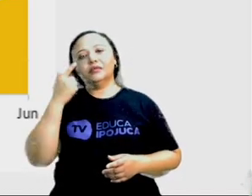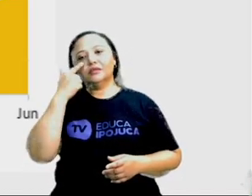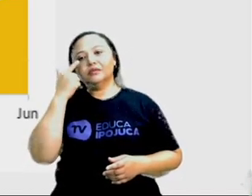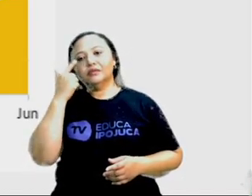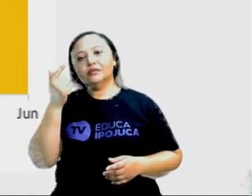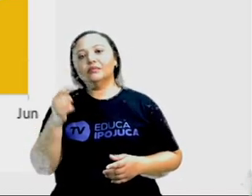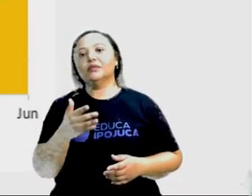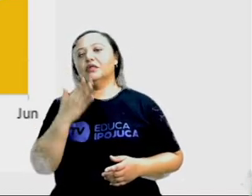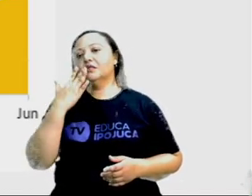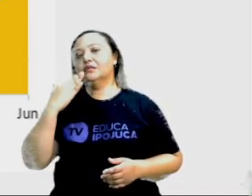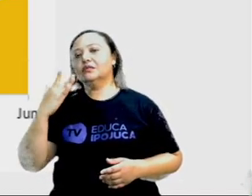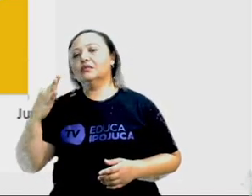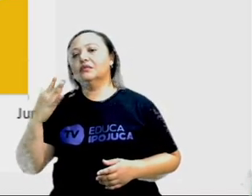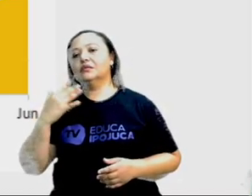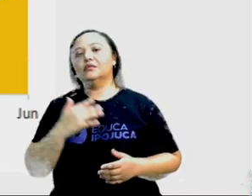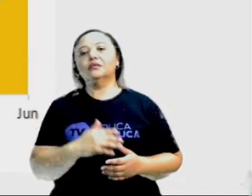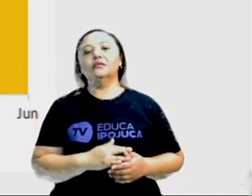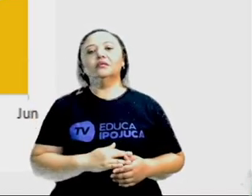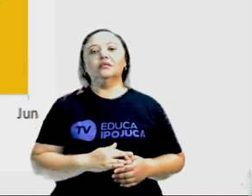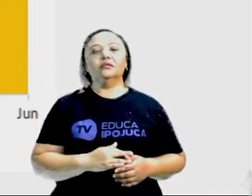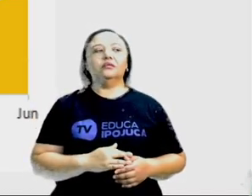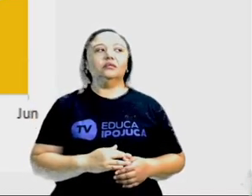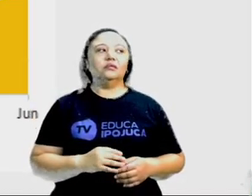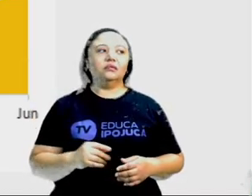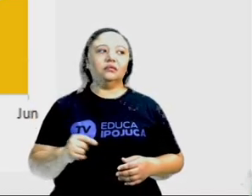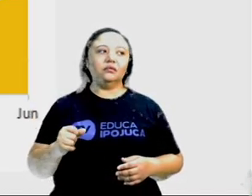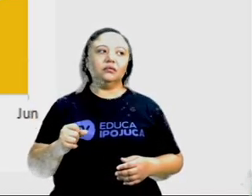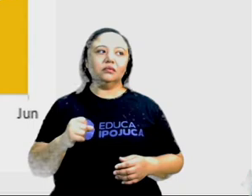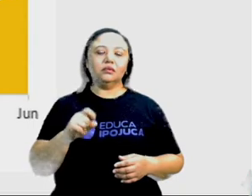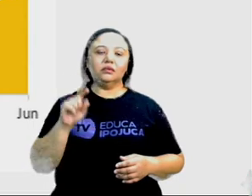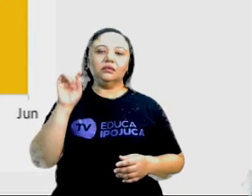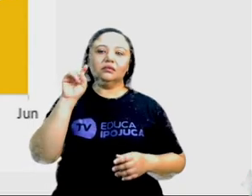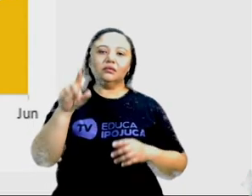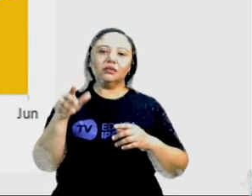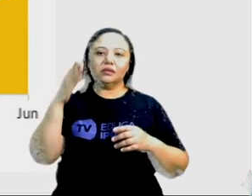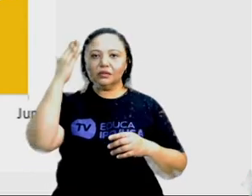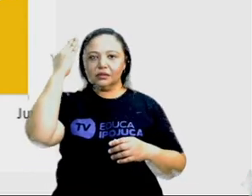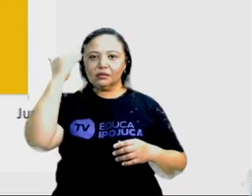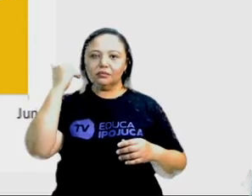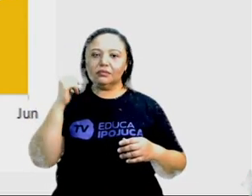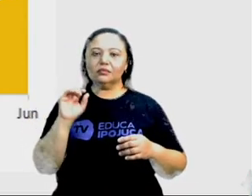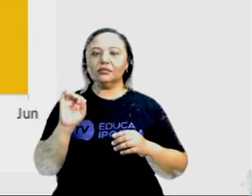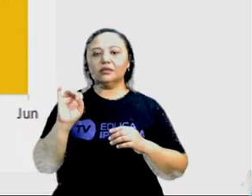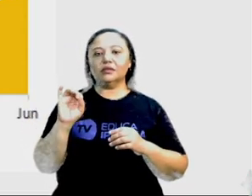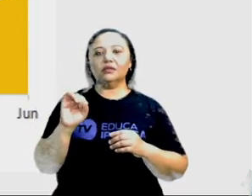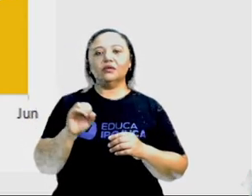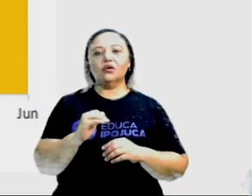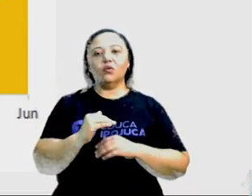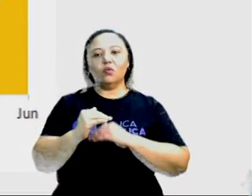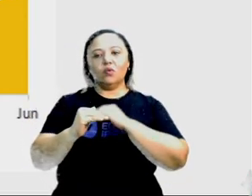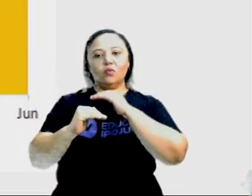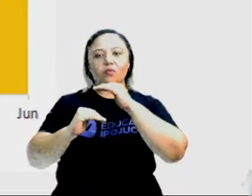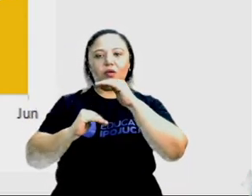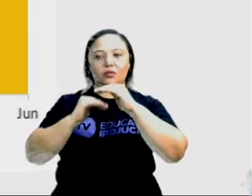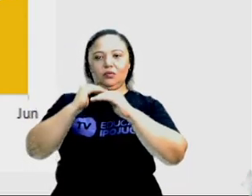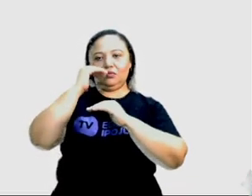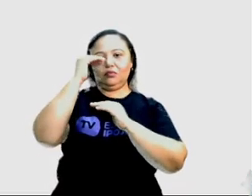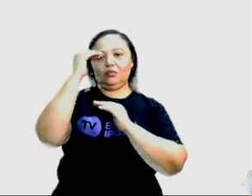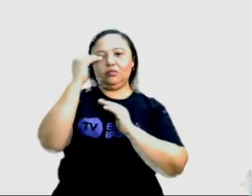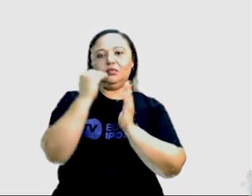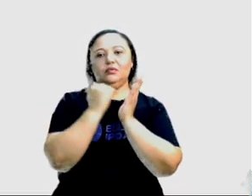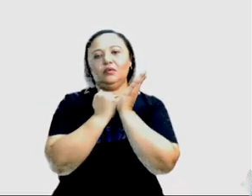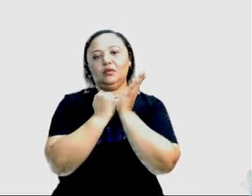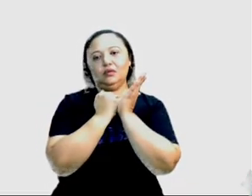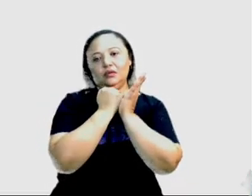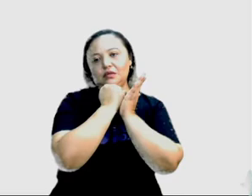aqui no marrom já é as vendas que foram feitas. Aí você vai vendo o crescimento de janeiro